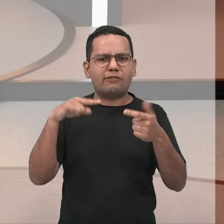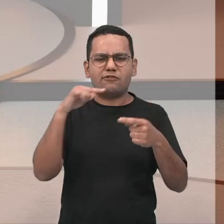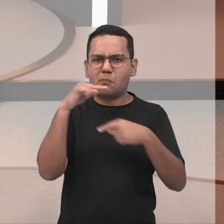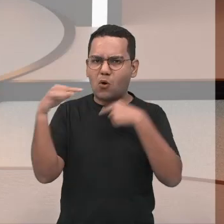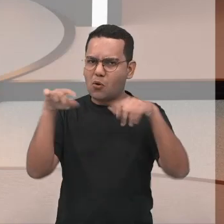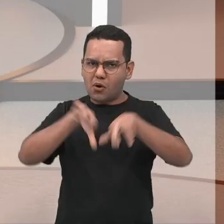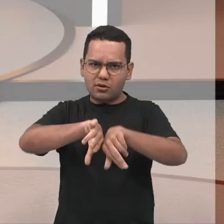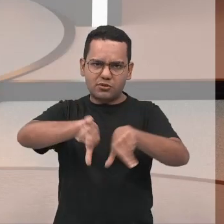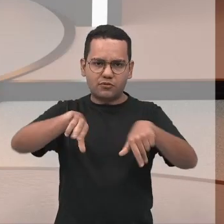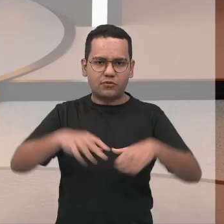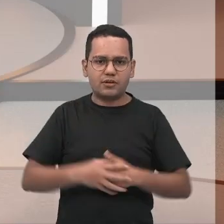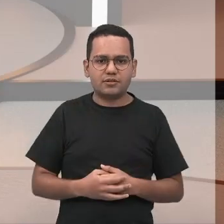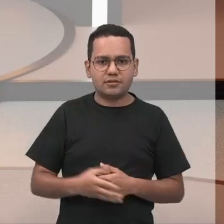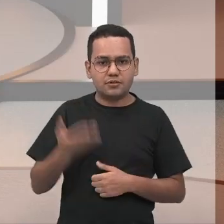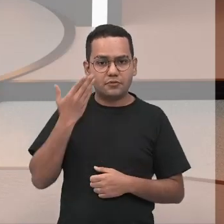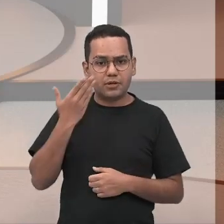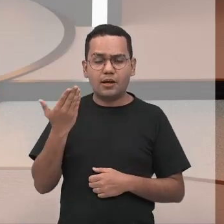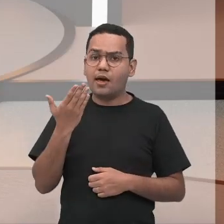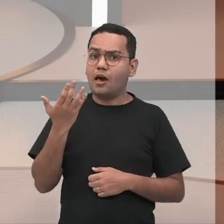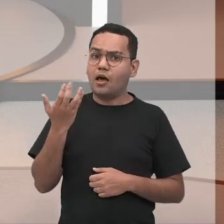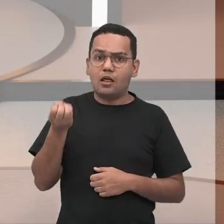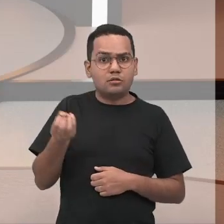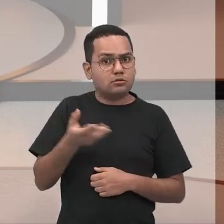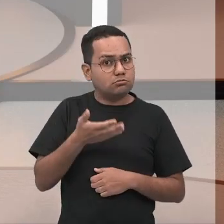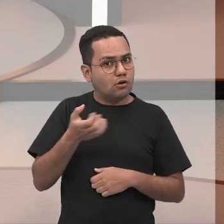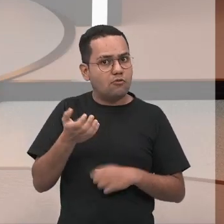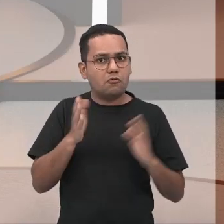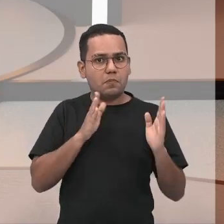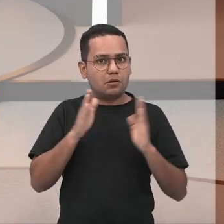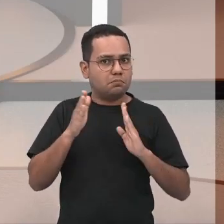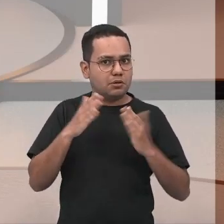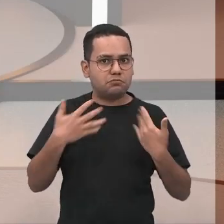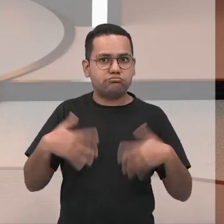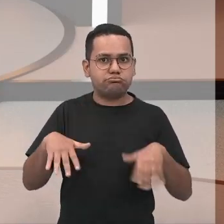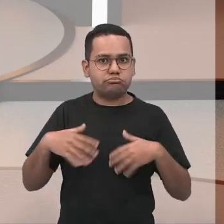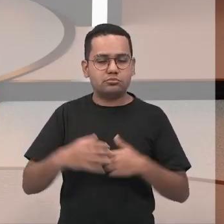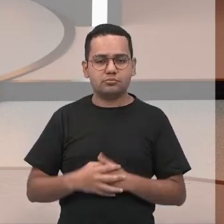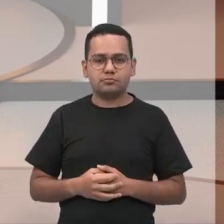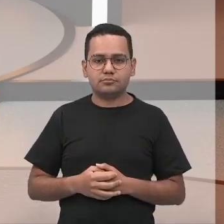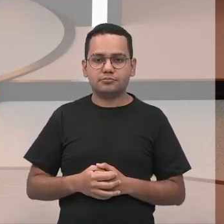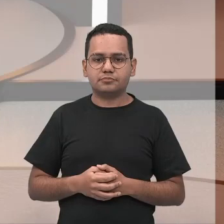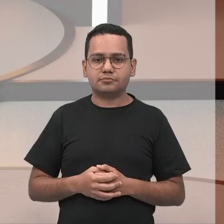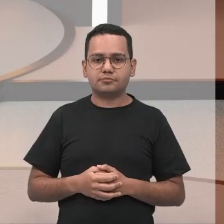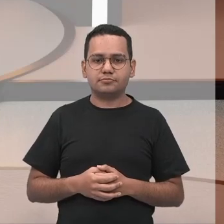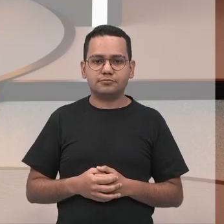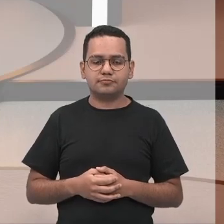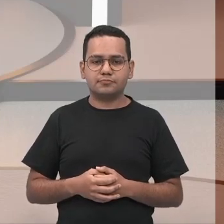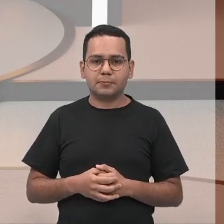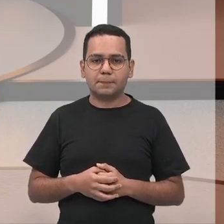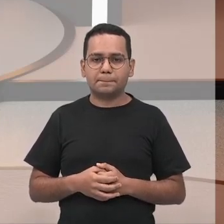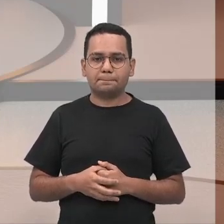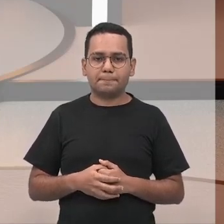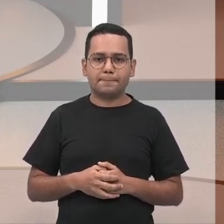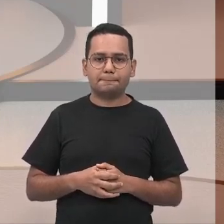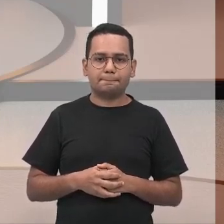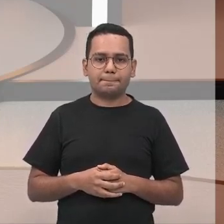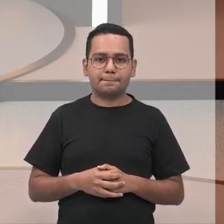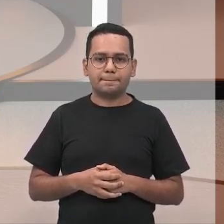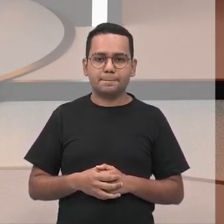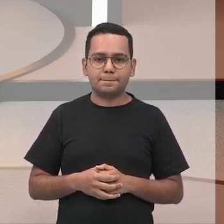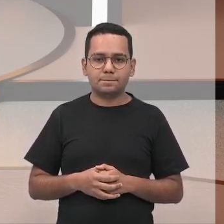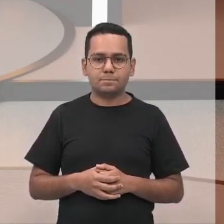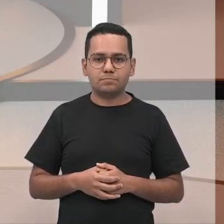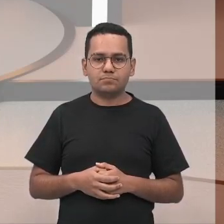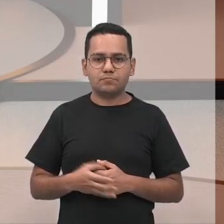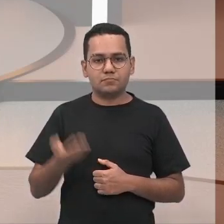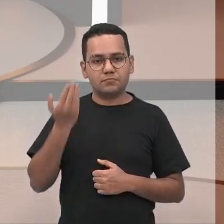participavam. Era algo inovador, galera. Vamos então presenciar aqui para vocês, trouxe aqui para vocês, prestem atenção, que está nos